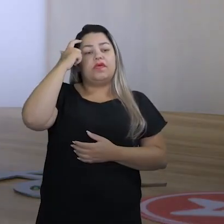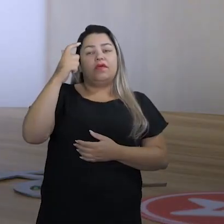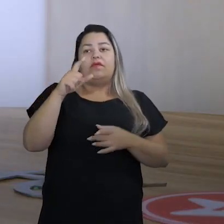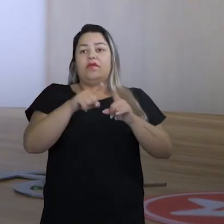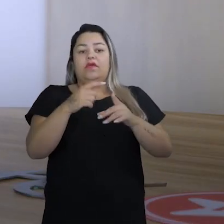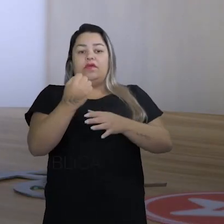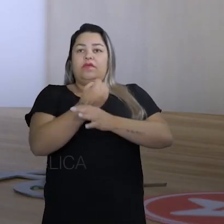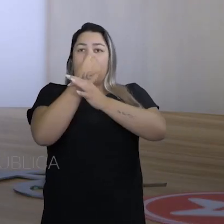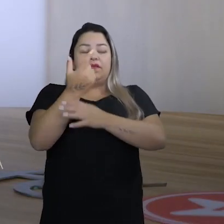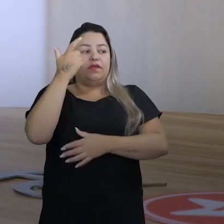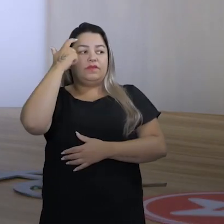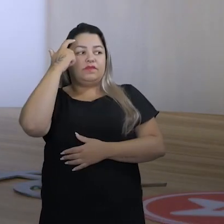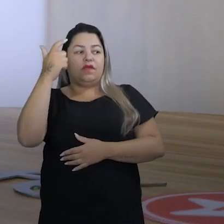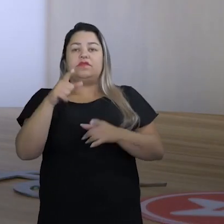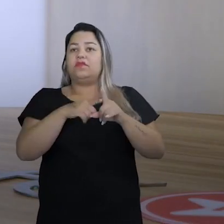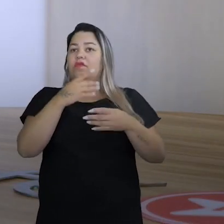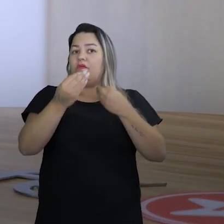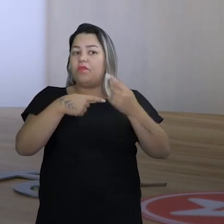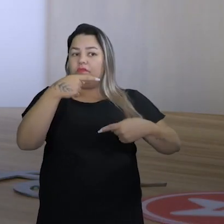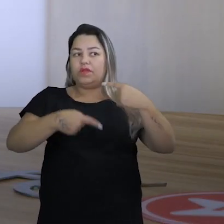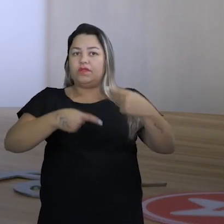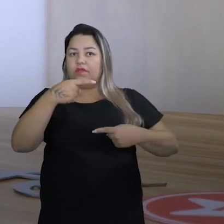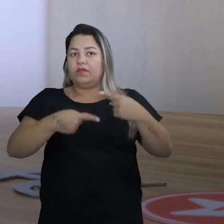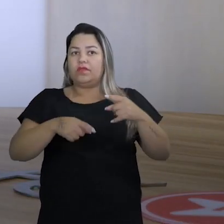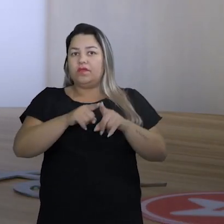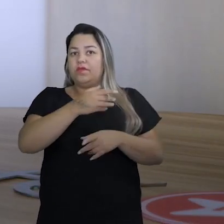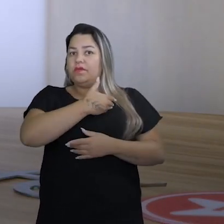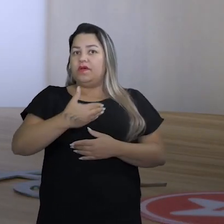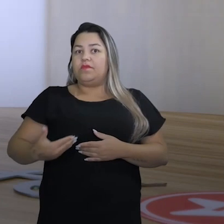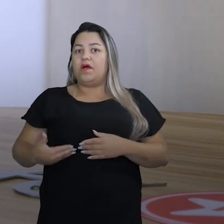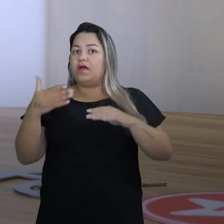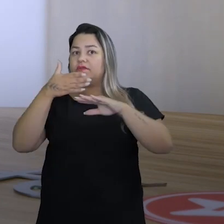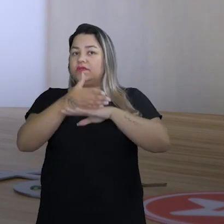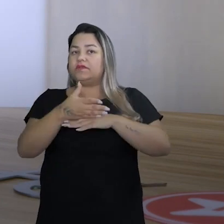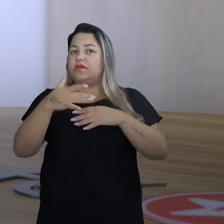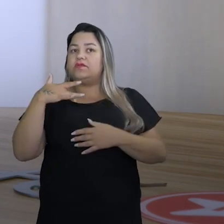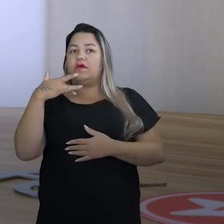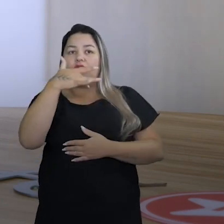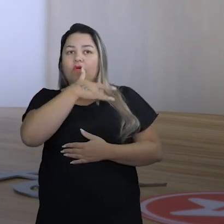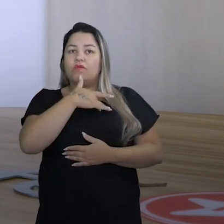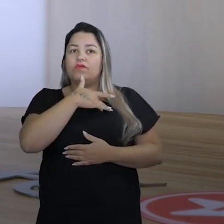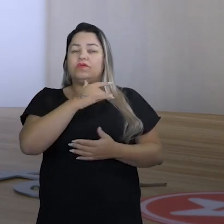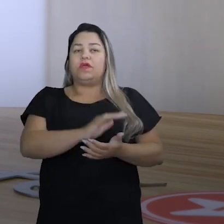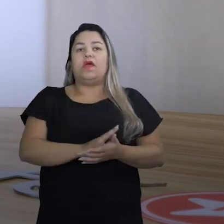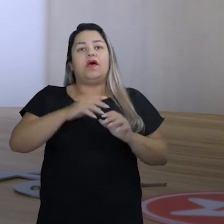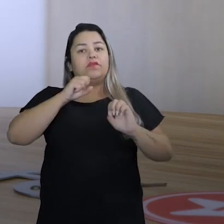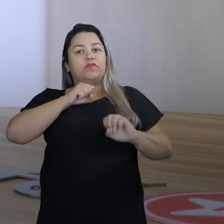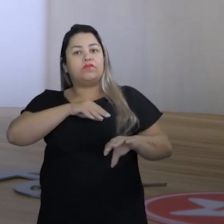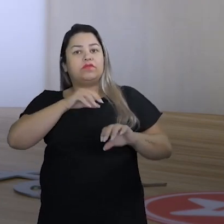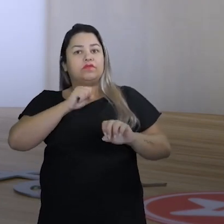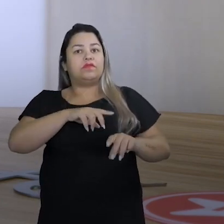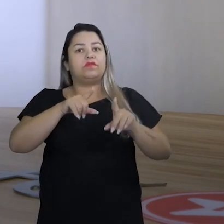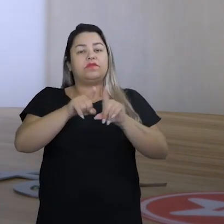ela precisa ser pensada como uma política pública transversal. Então, o acesso à saúde, o acesso à educação, o espaço de cultura